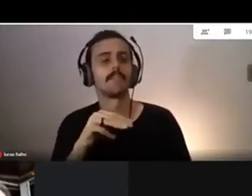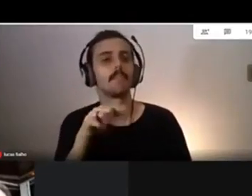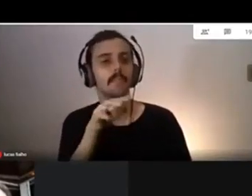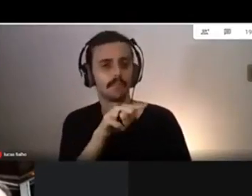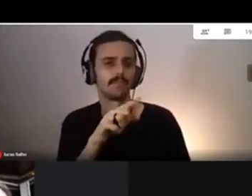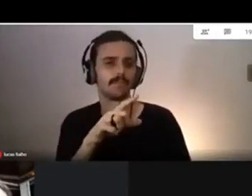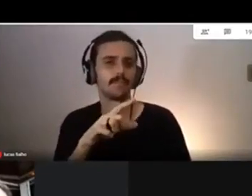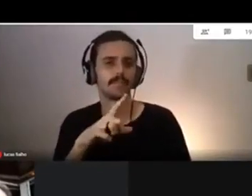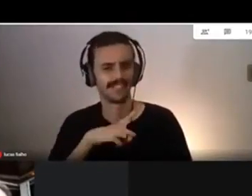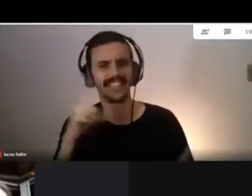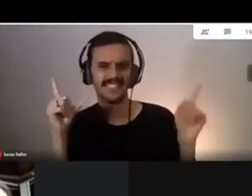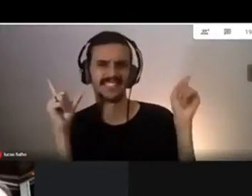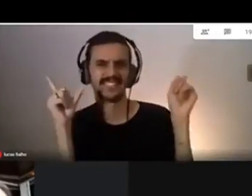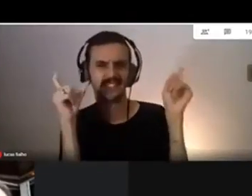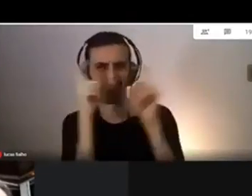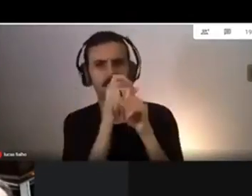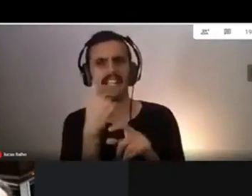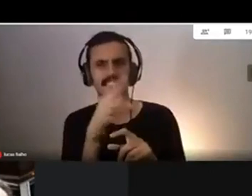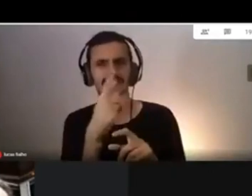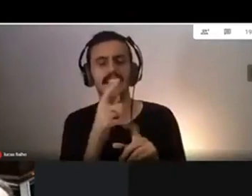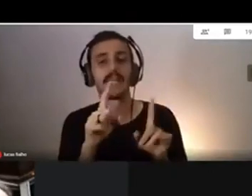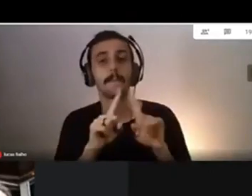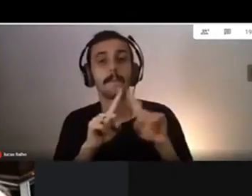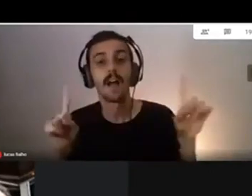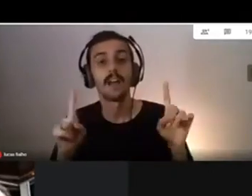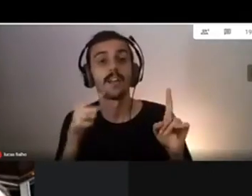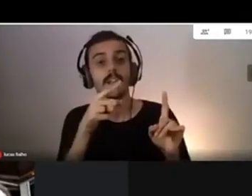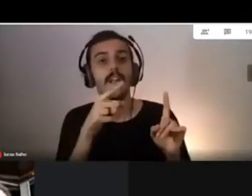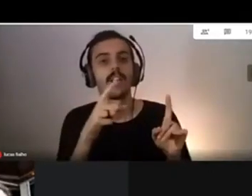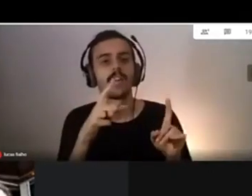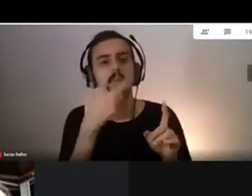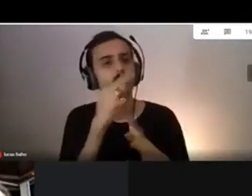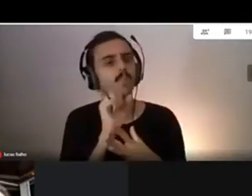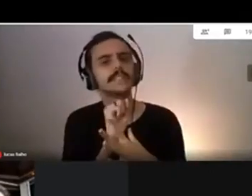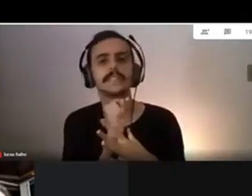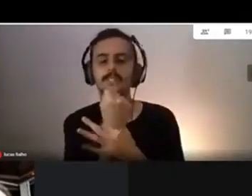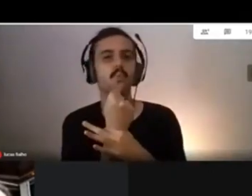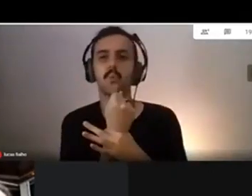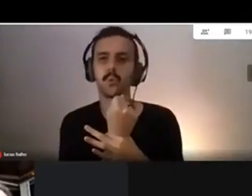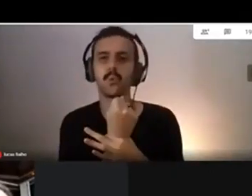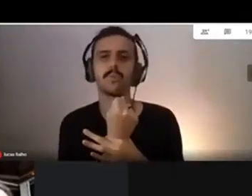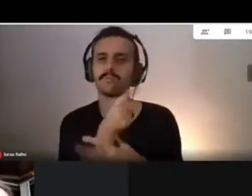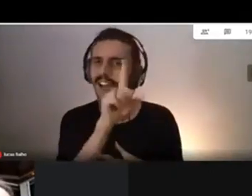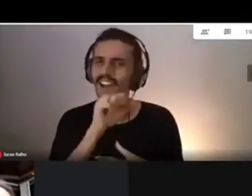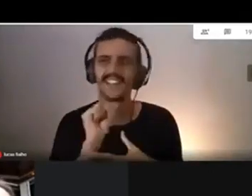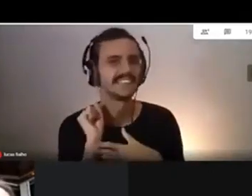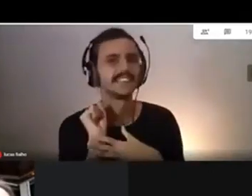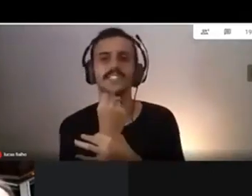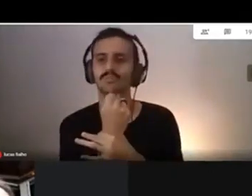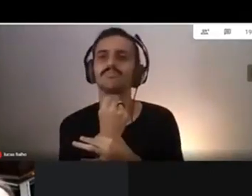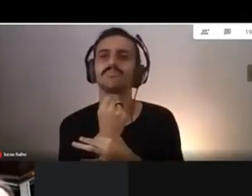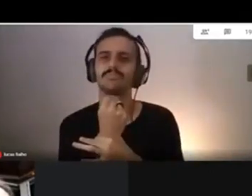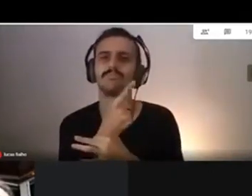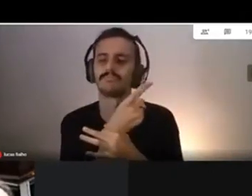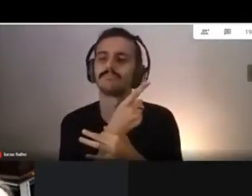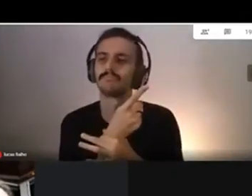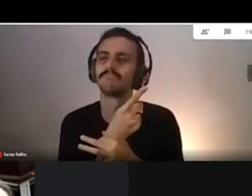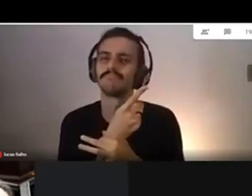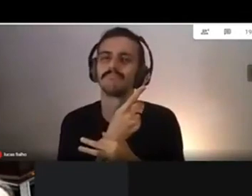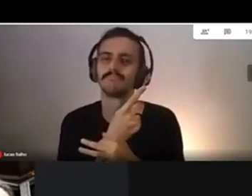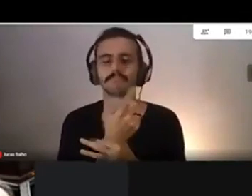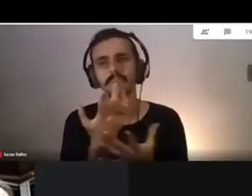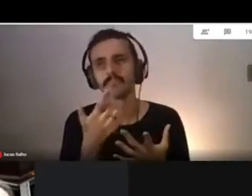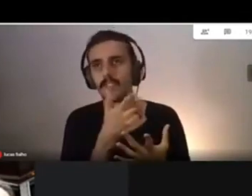de quem ele age de forma coerente com quem ele é, porque mesmo com aquele entusiasmo, com aquela empolgação, por exemplo, na tentativa